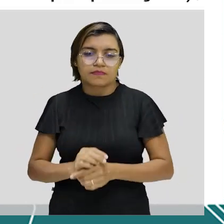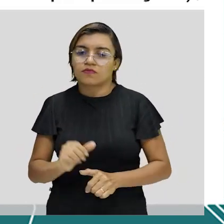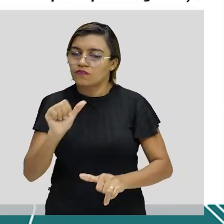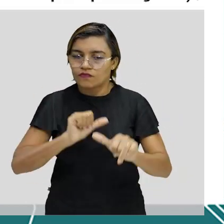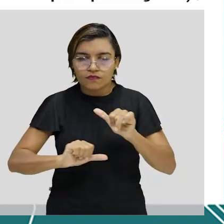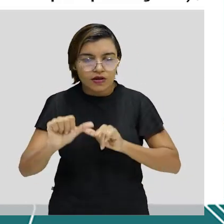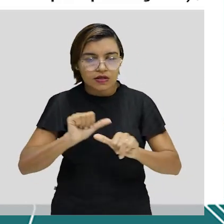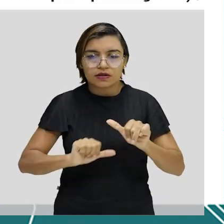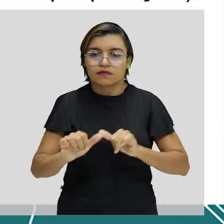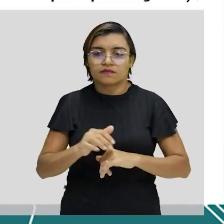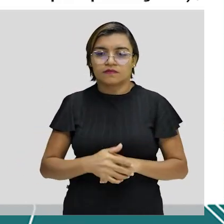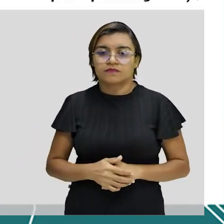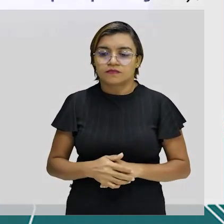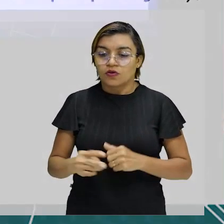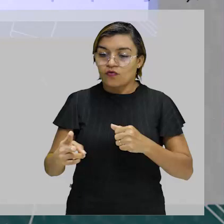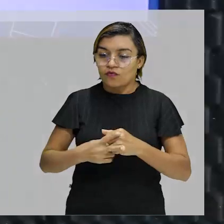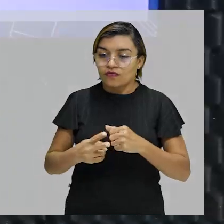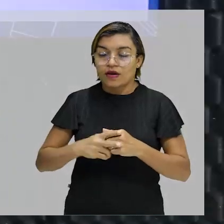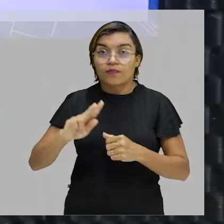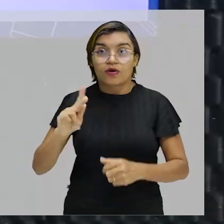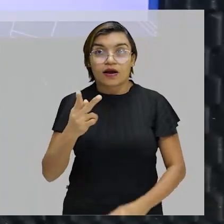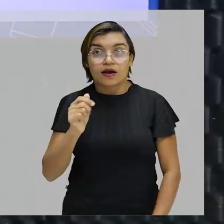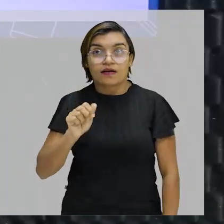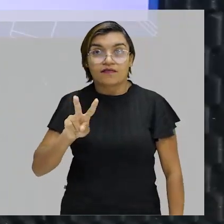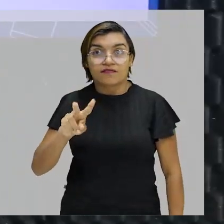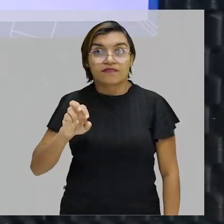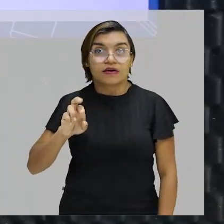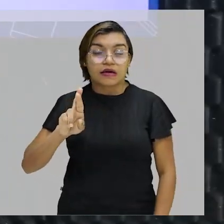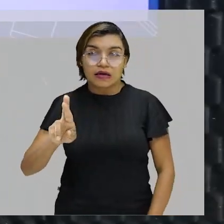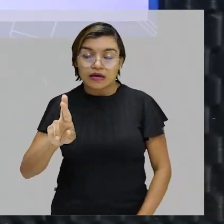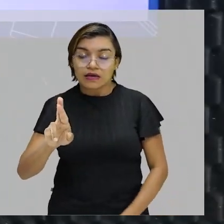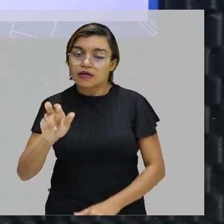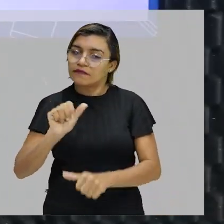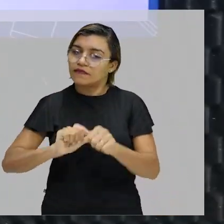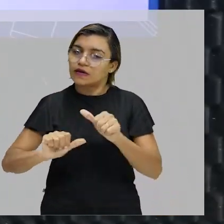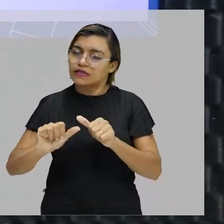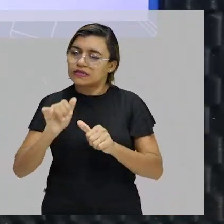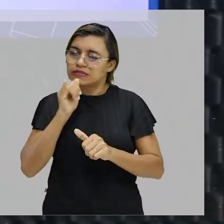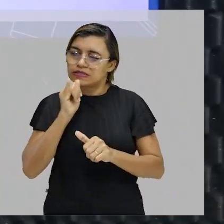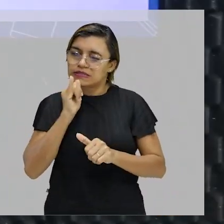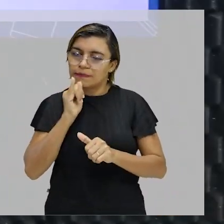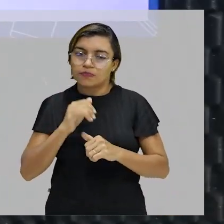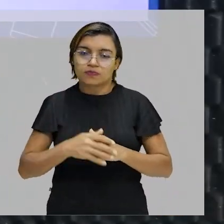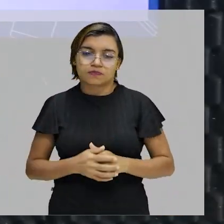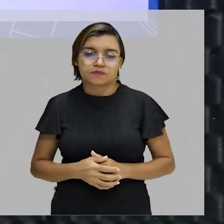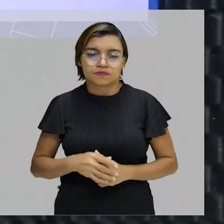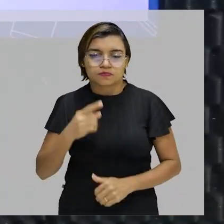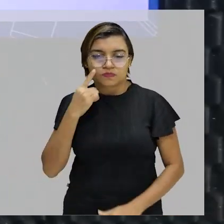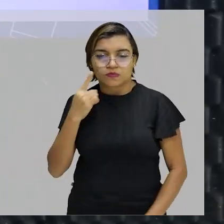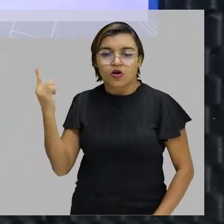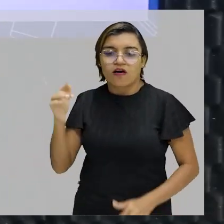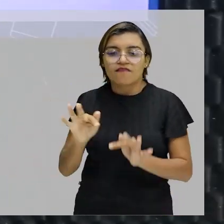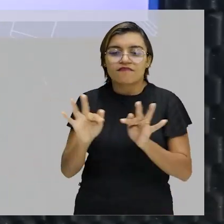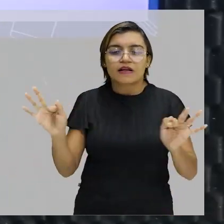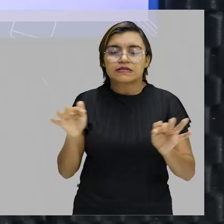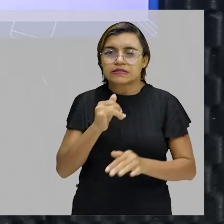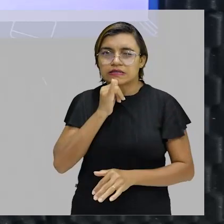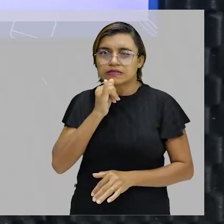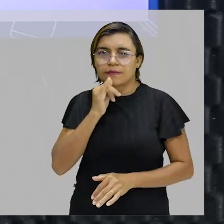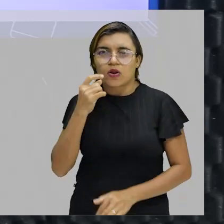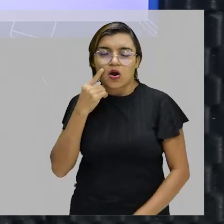invariável, ou o verbo haver pode variar, desde que não seguido de preposição, tá bom? Então, olha só. Haja vista as lições, não varia de